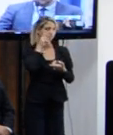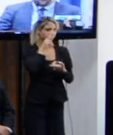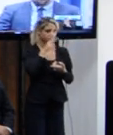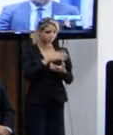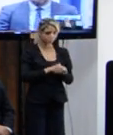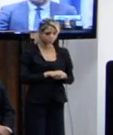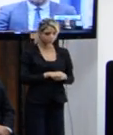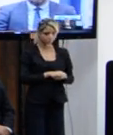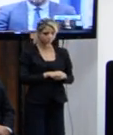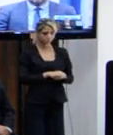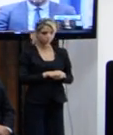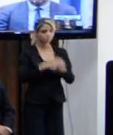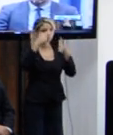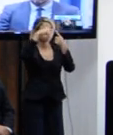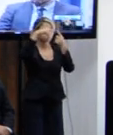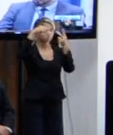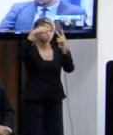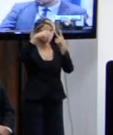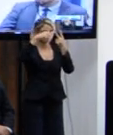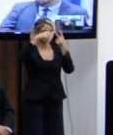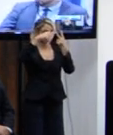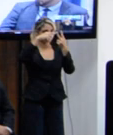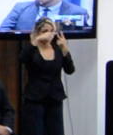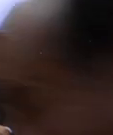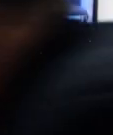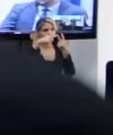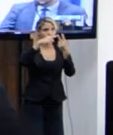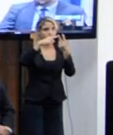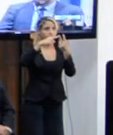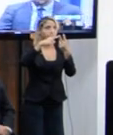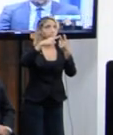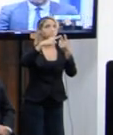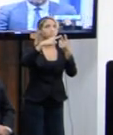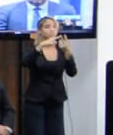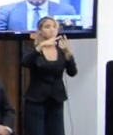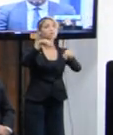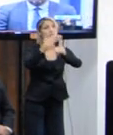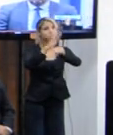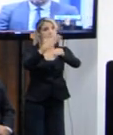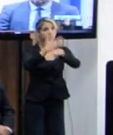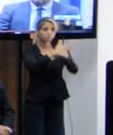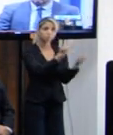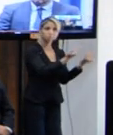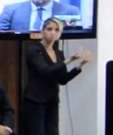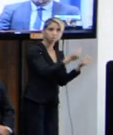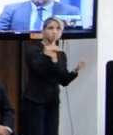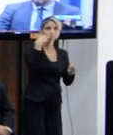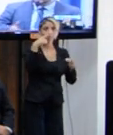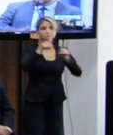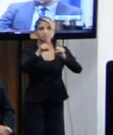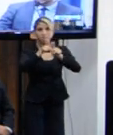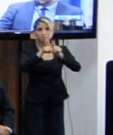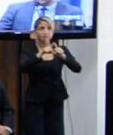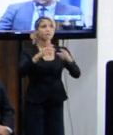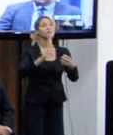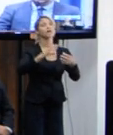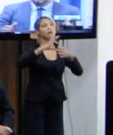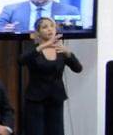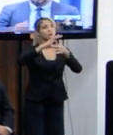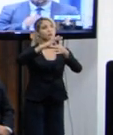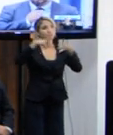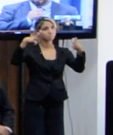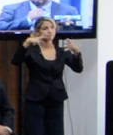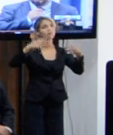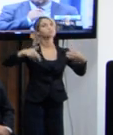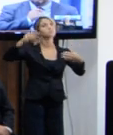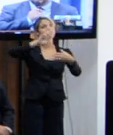de destacar dois pontos, foi o Parlamento de Juiz e a Tribuna Livre. Resoluções que já existiam na casa, o